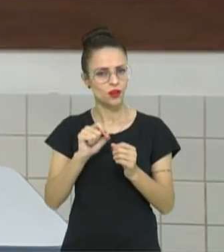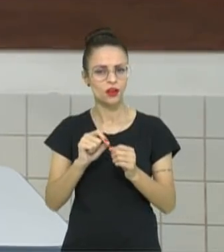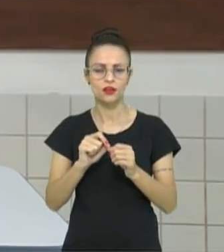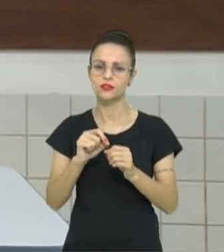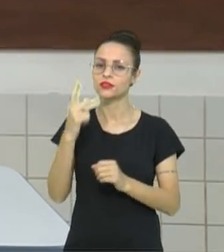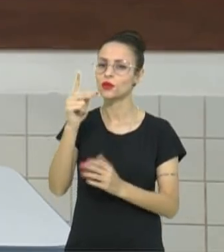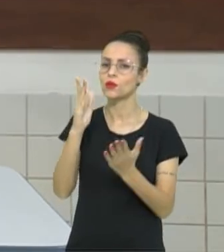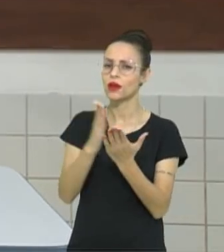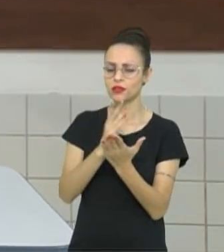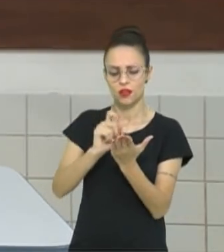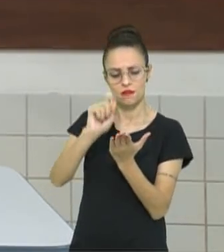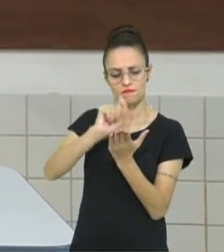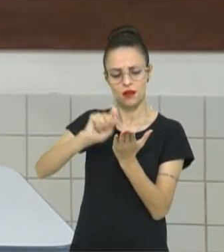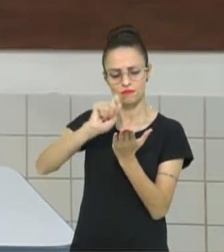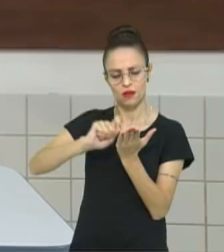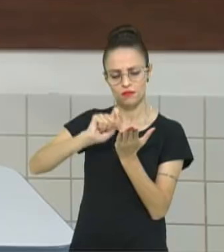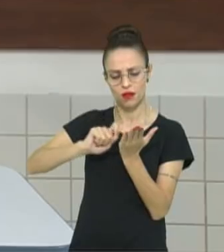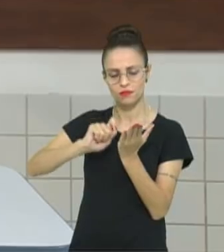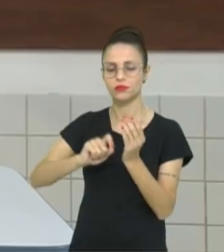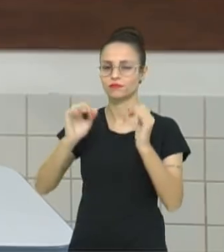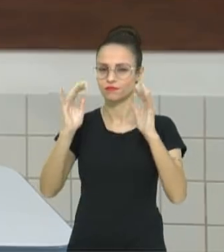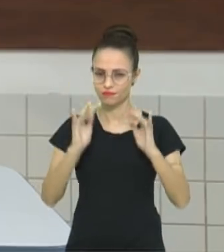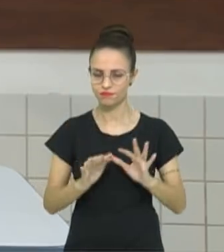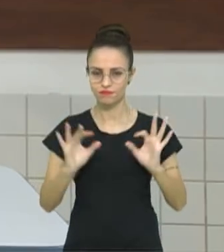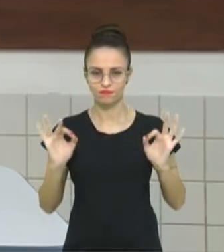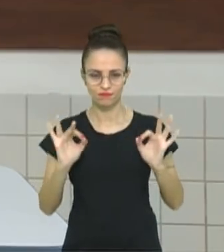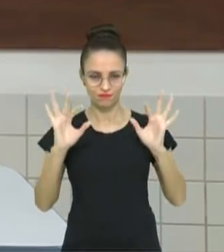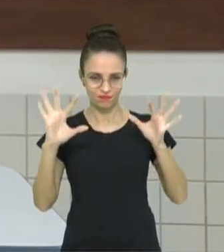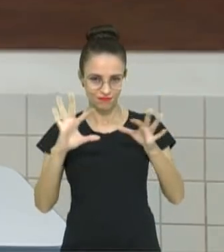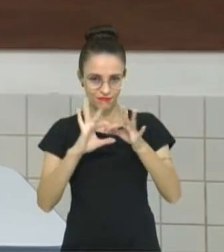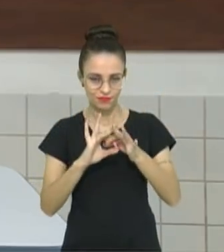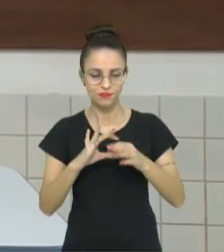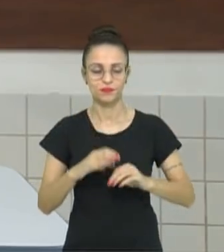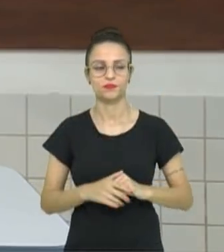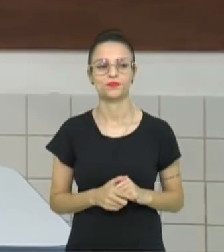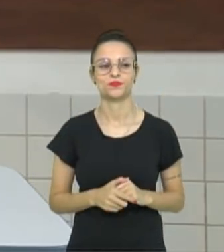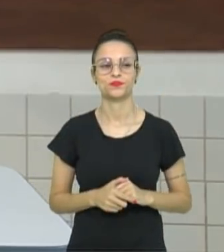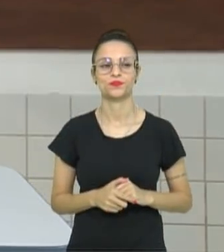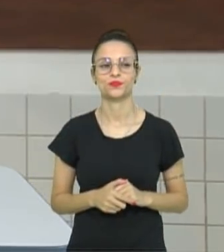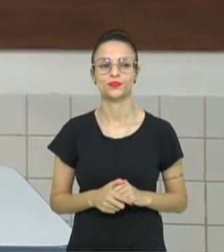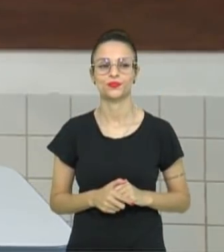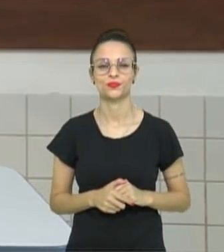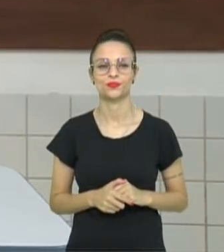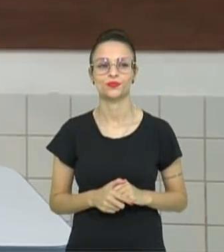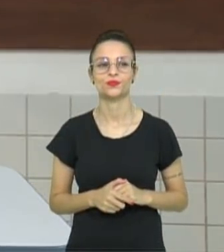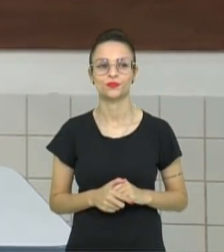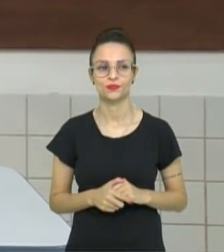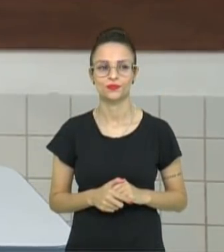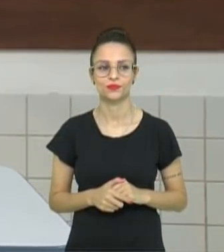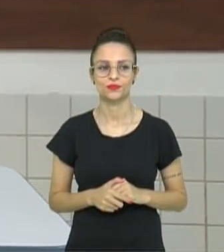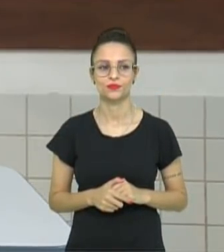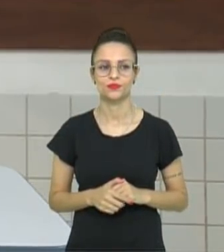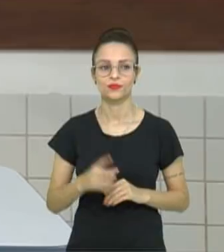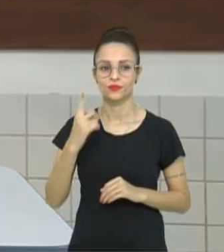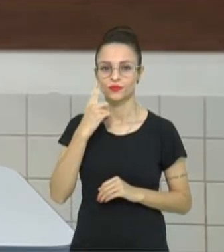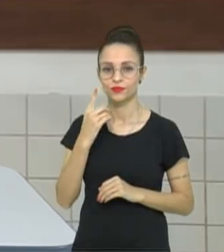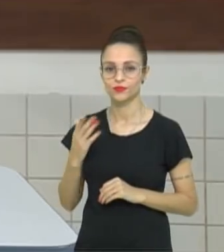no seu caderno, de acordo com o que você tirou os dados da sua maquete. Certo, gente? Então, veja